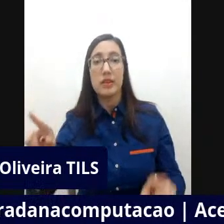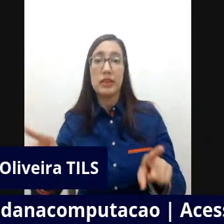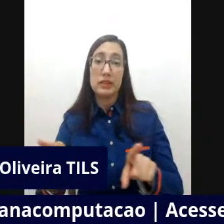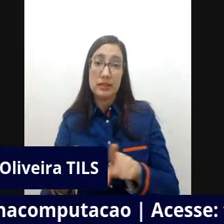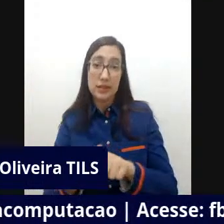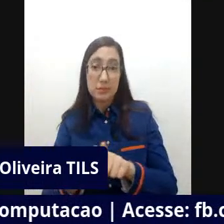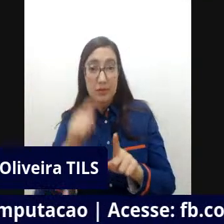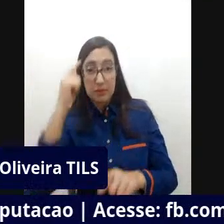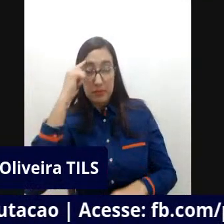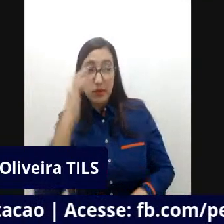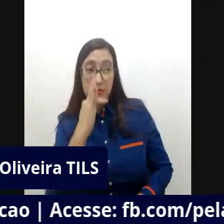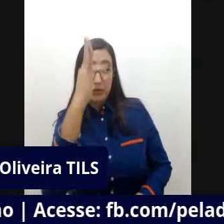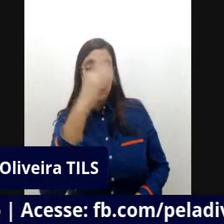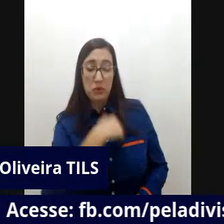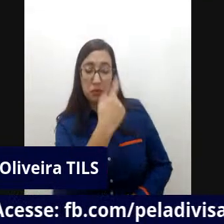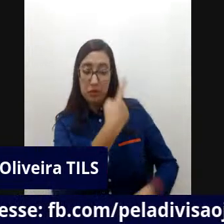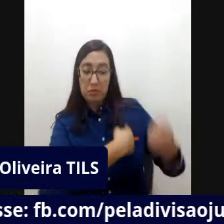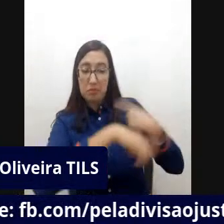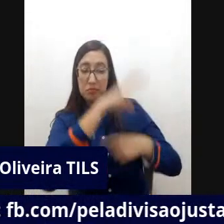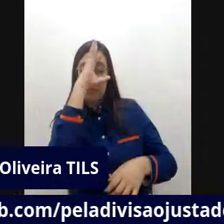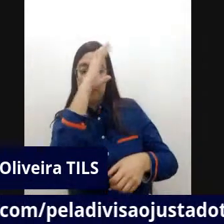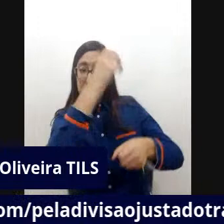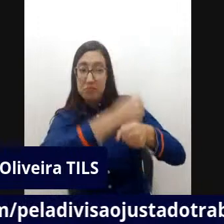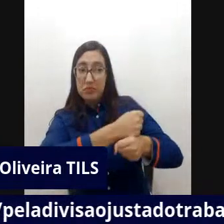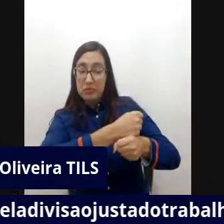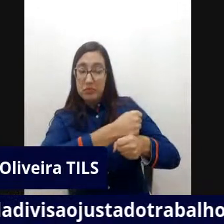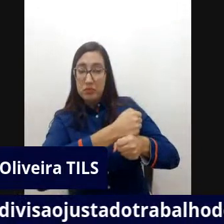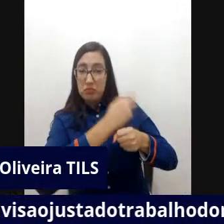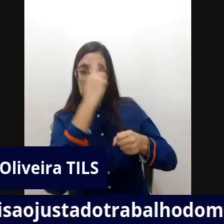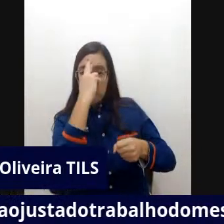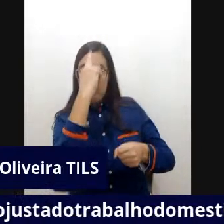Ela, o serviço doméstico, se você trabalha,